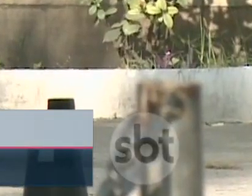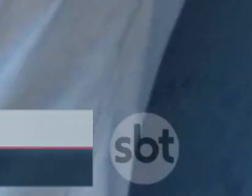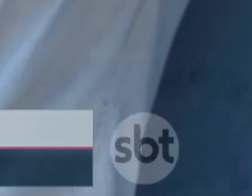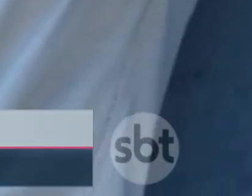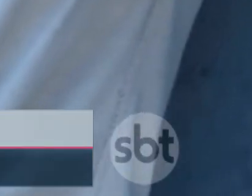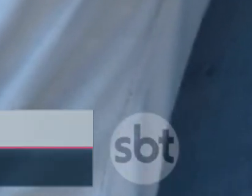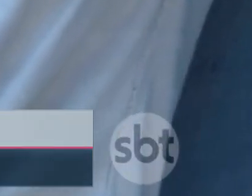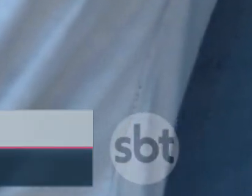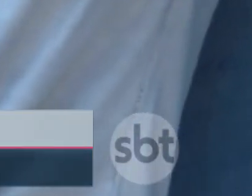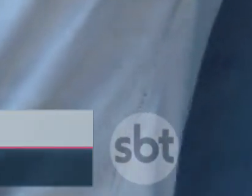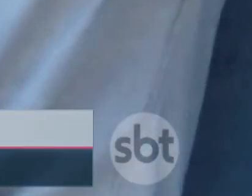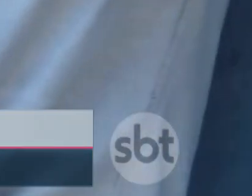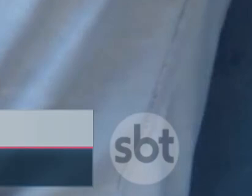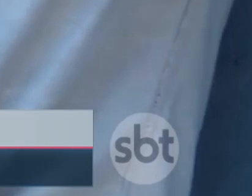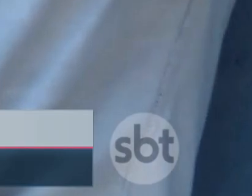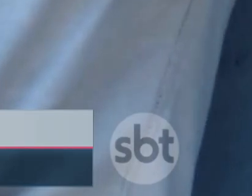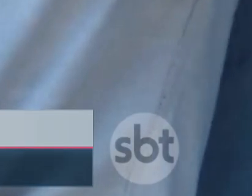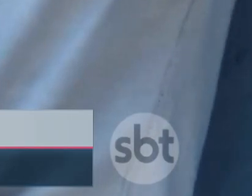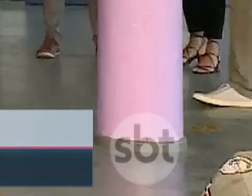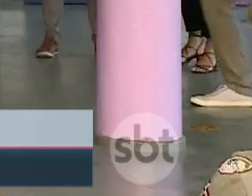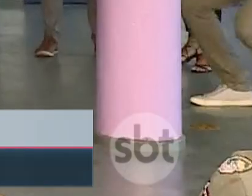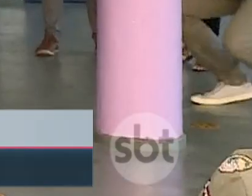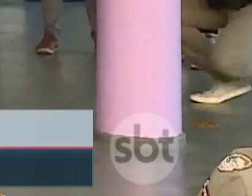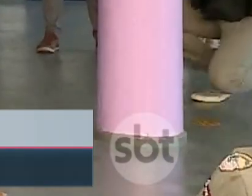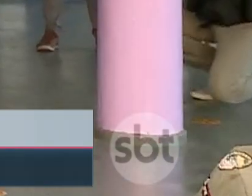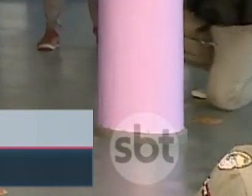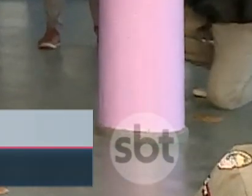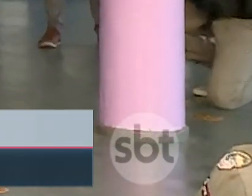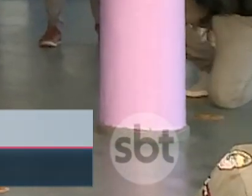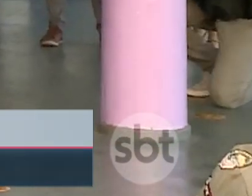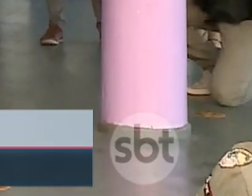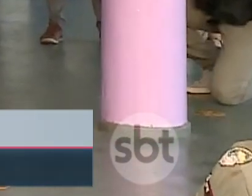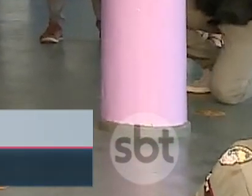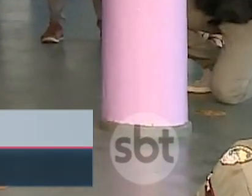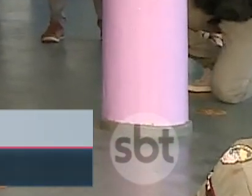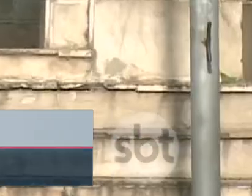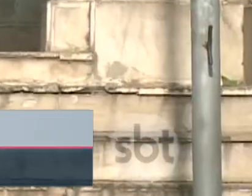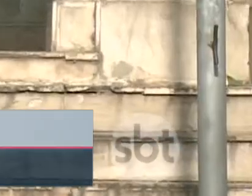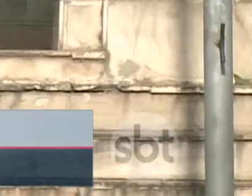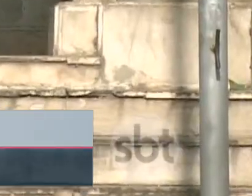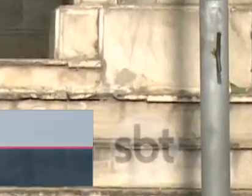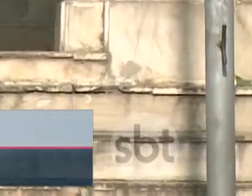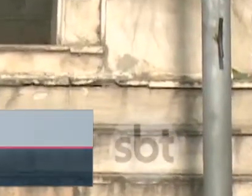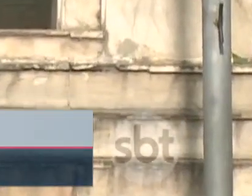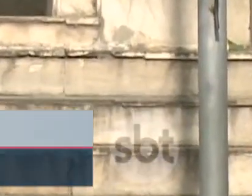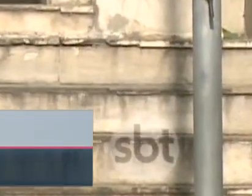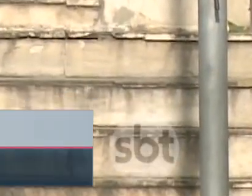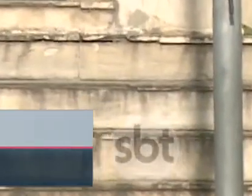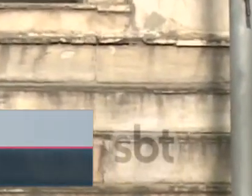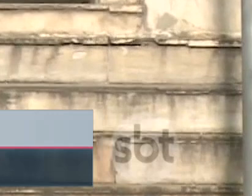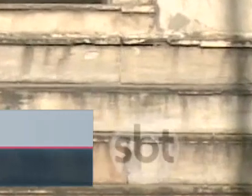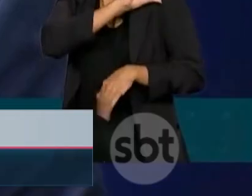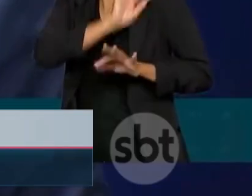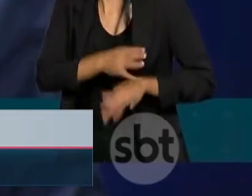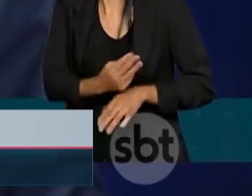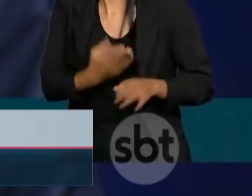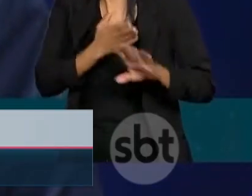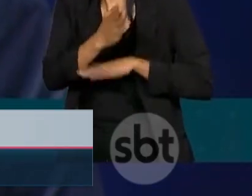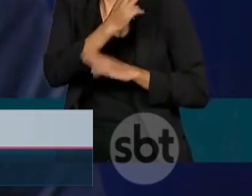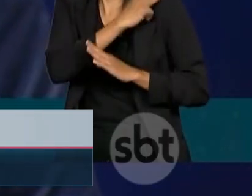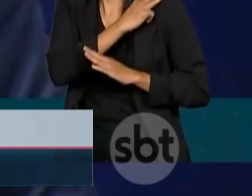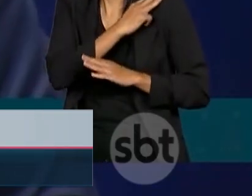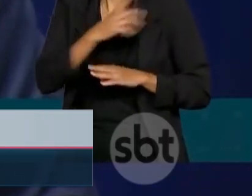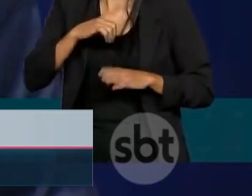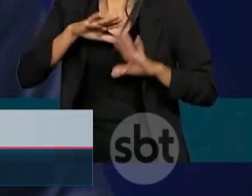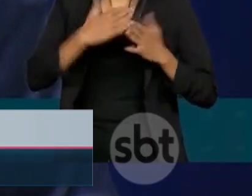necessários investimentos em conectividade com internet e equipamentos de qualidade em todo o Brasil